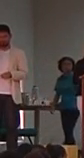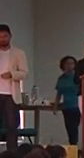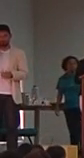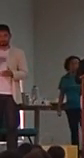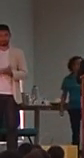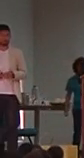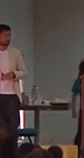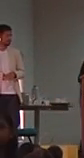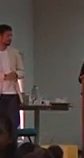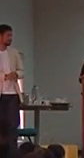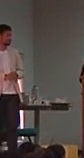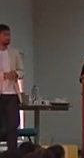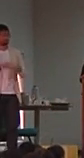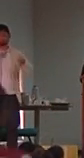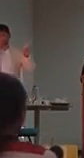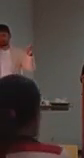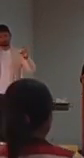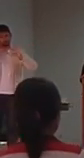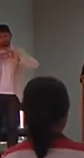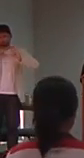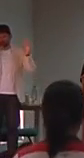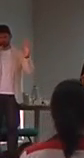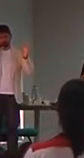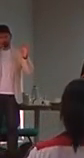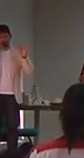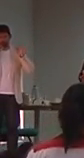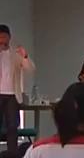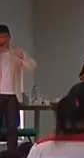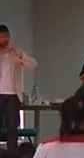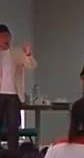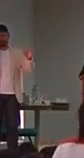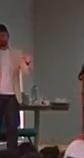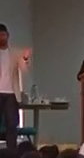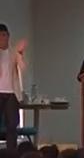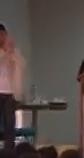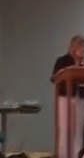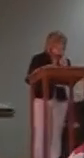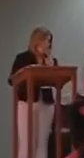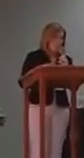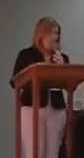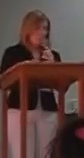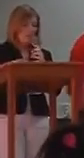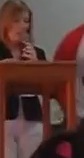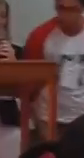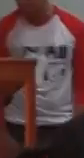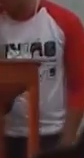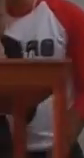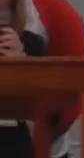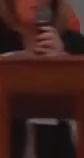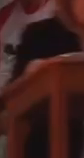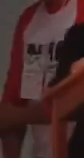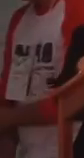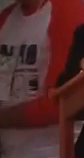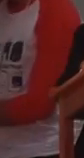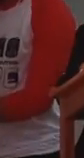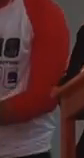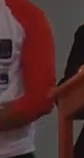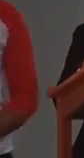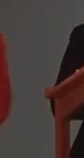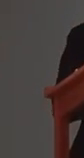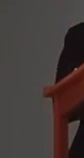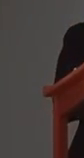Keila. Tema livre, professora, tem 1 minuto e escolhe o candidato que irá responder.